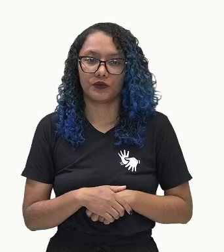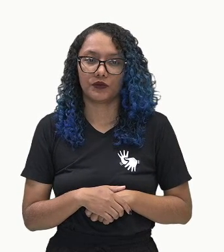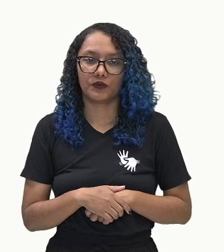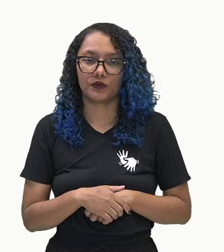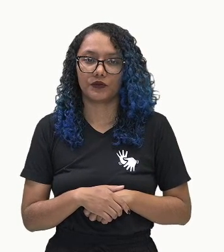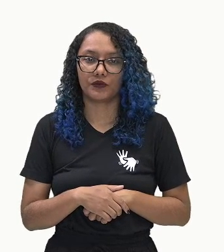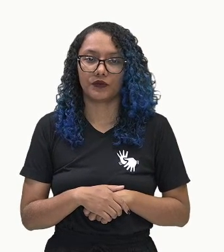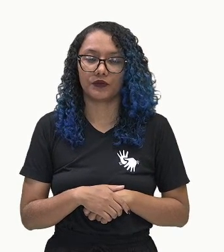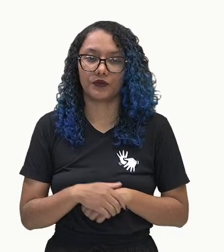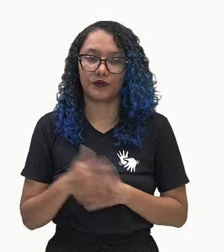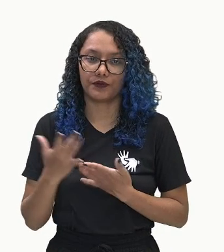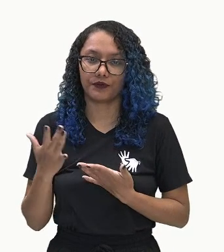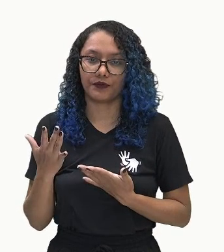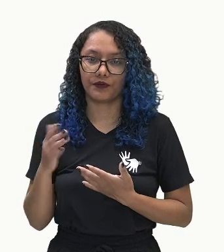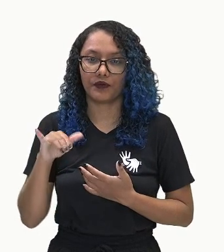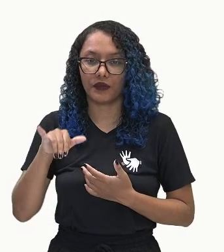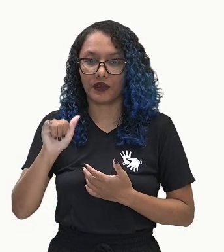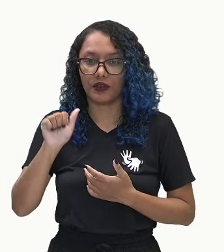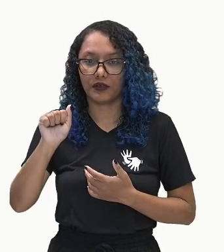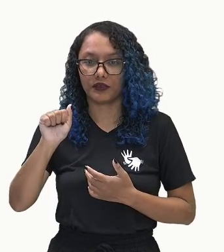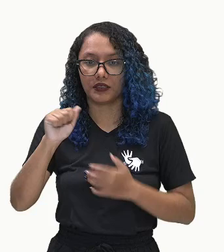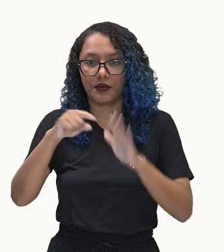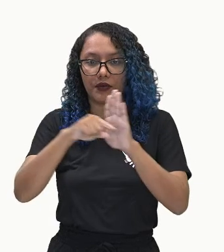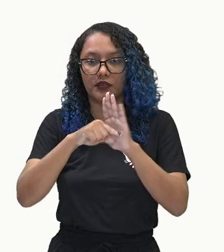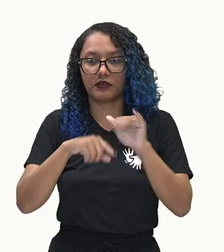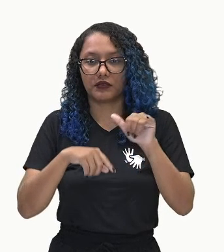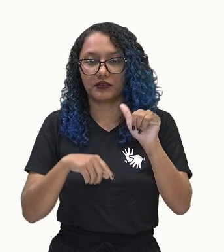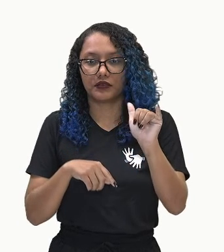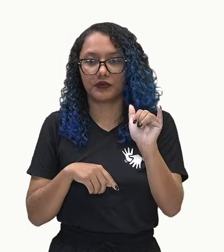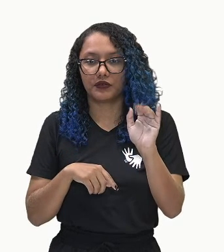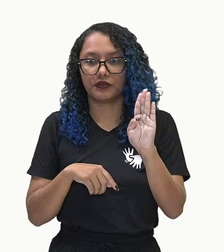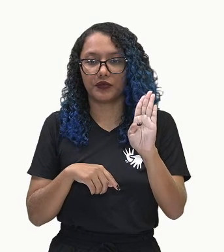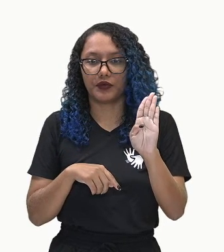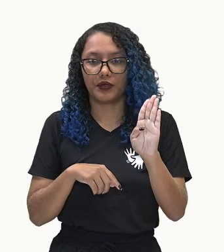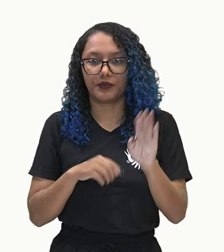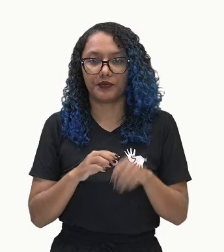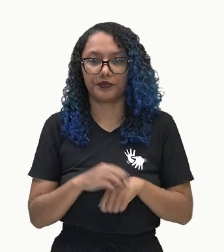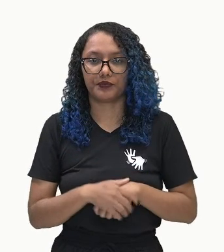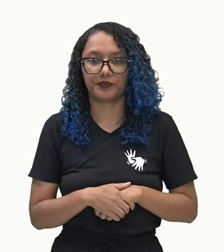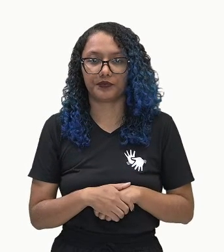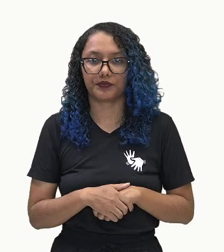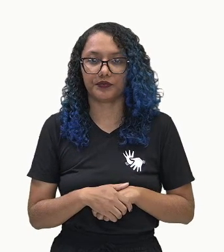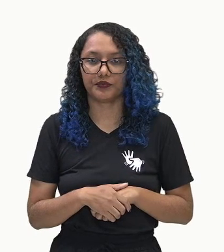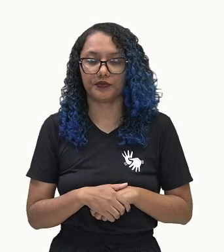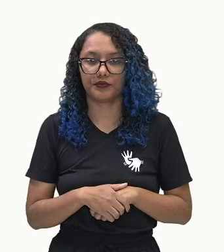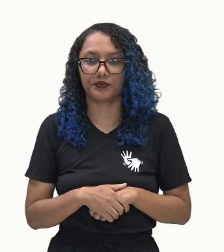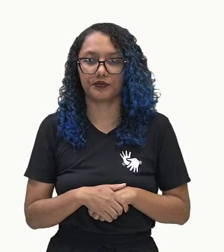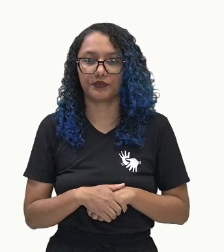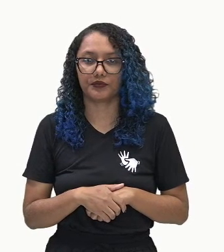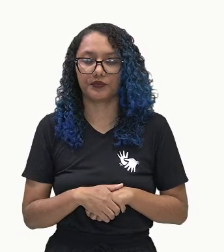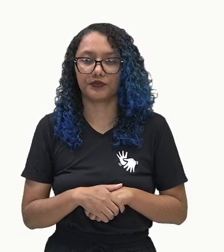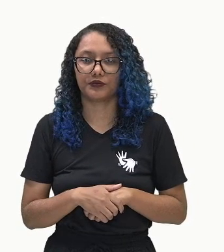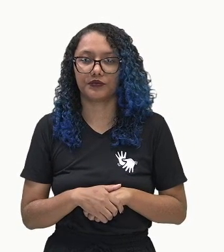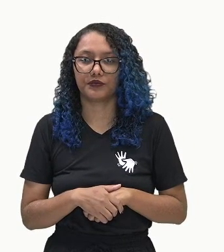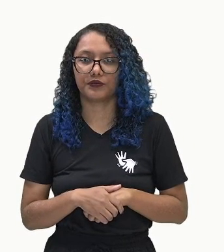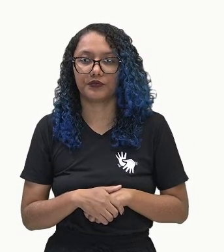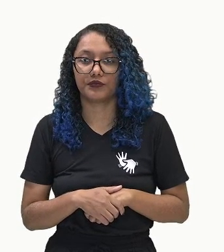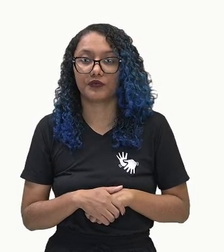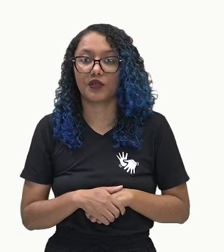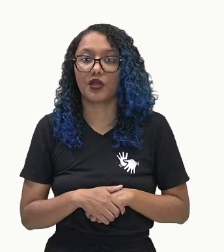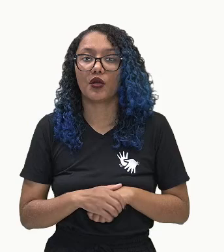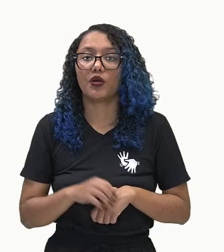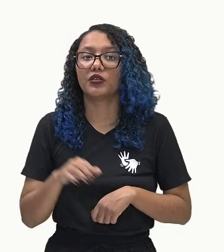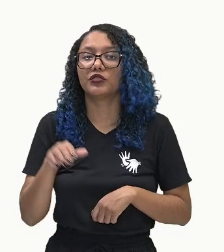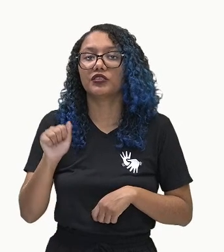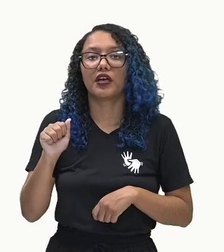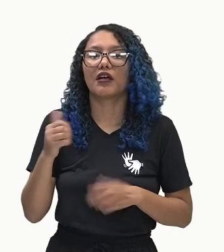Então, eu vou ter y de A menos y de B. O y de A, ele vale 1. O